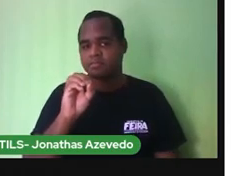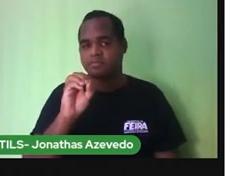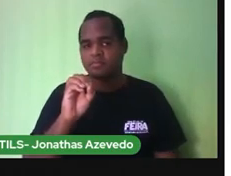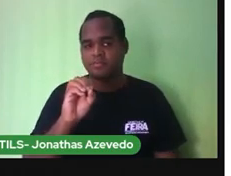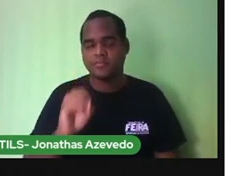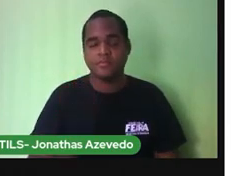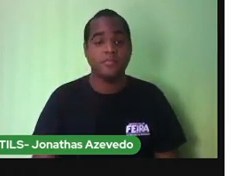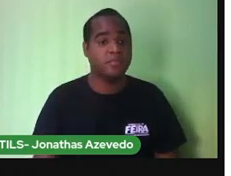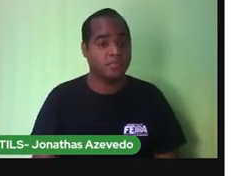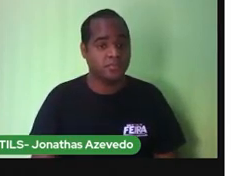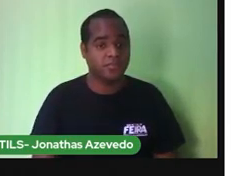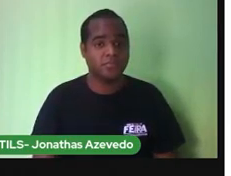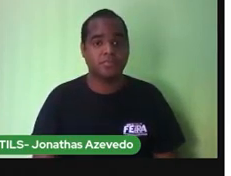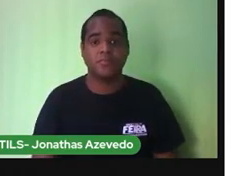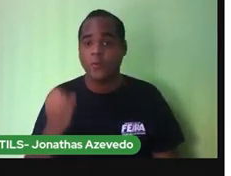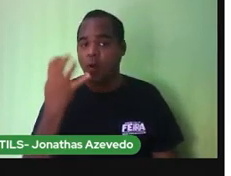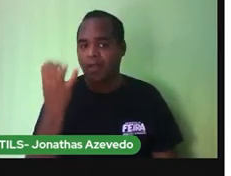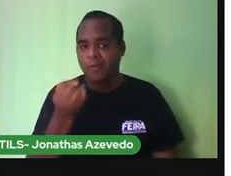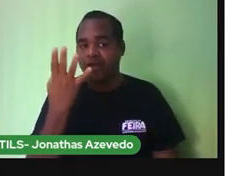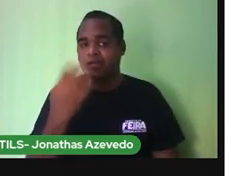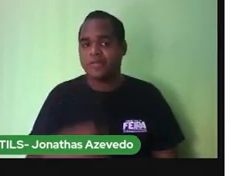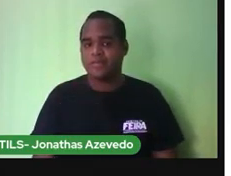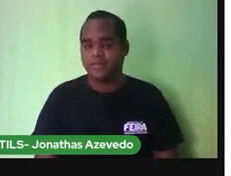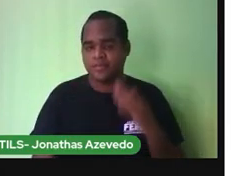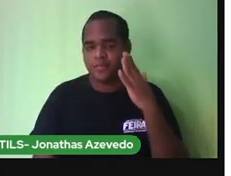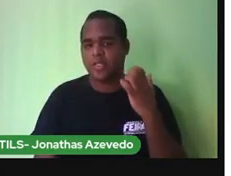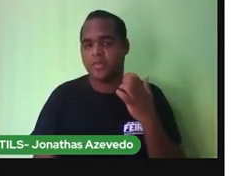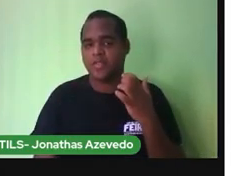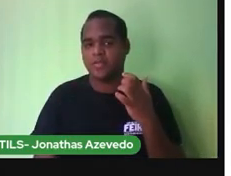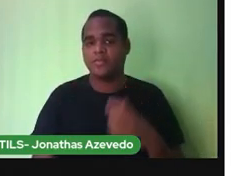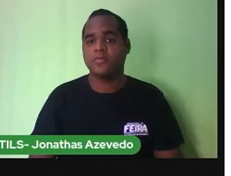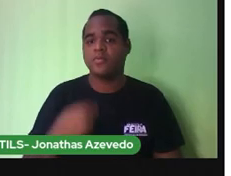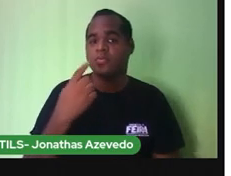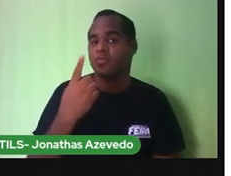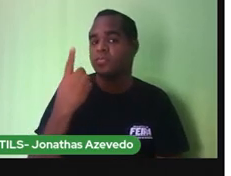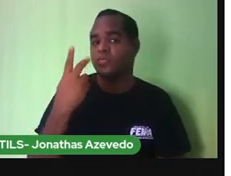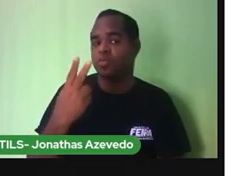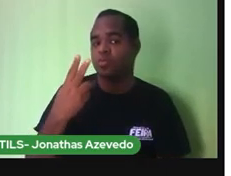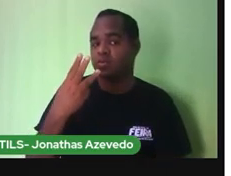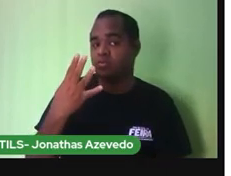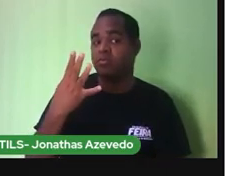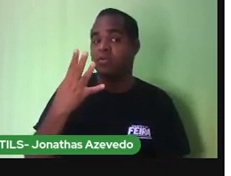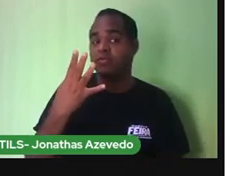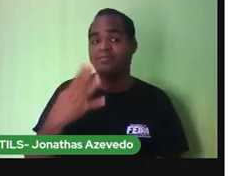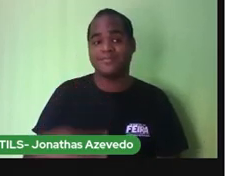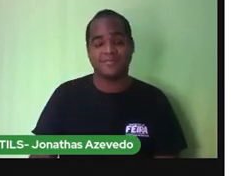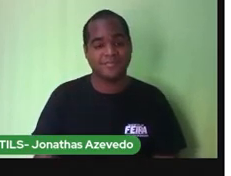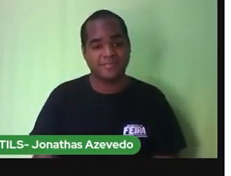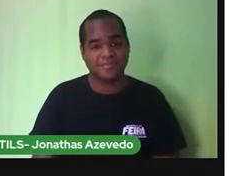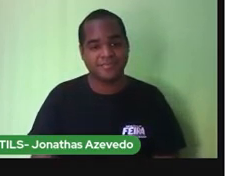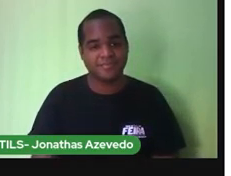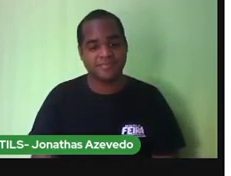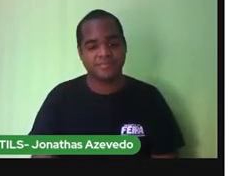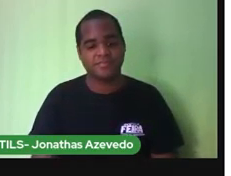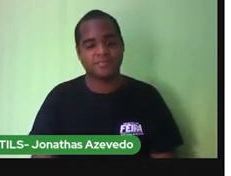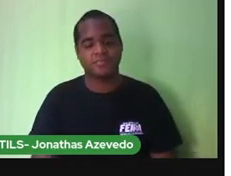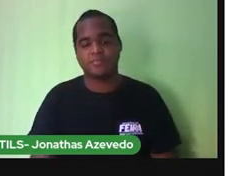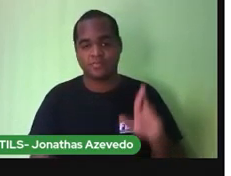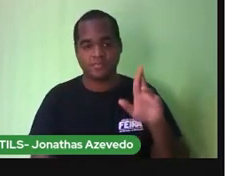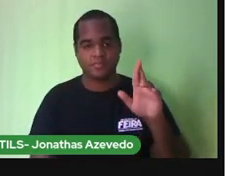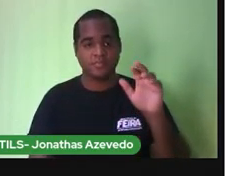é e quantas letrinhas vamos comprar ou 12 trem quatro raposa